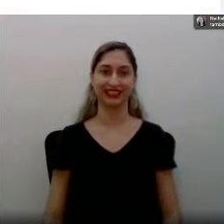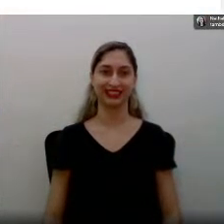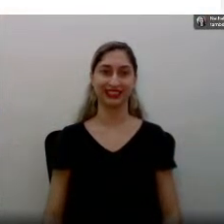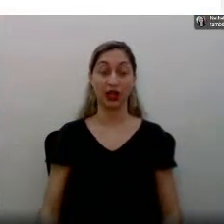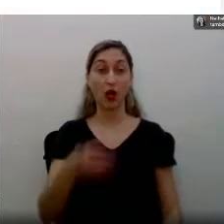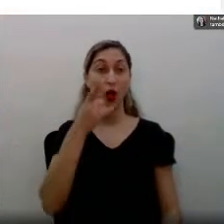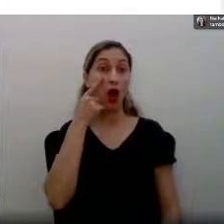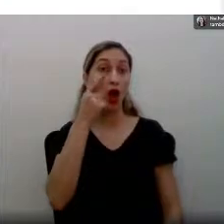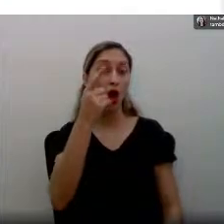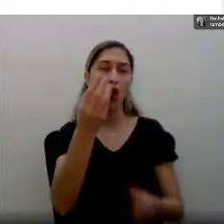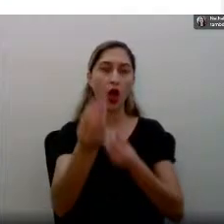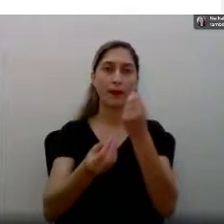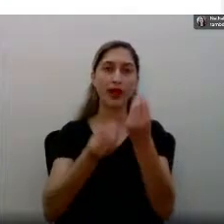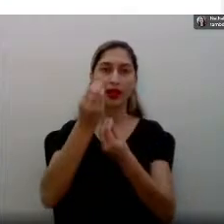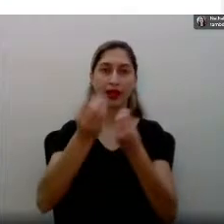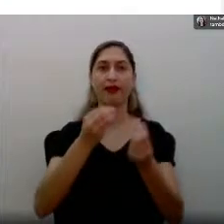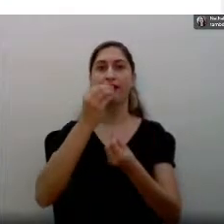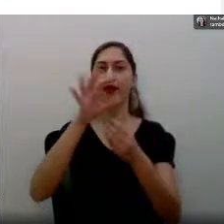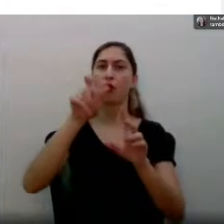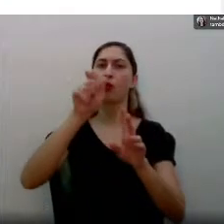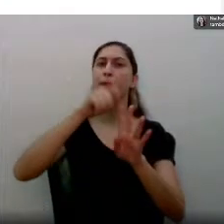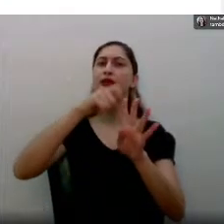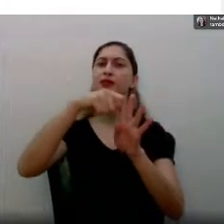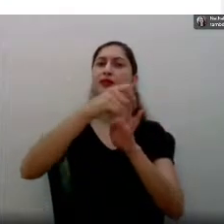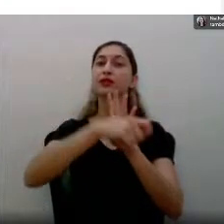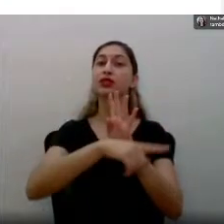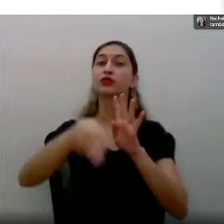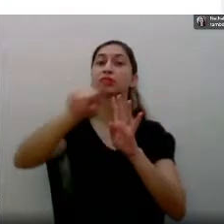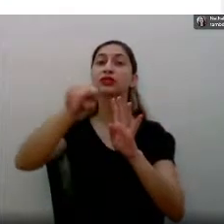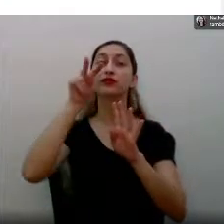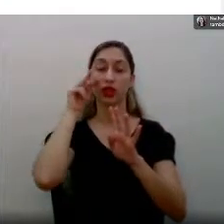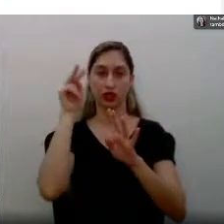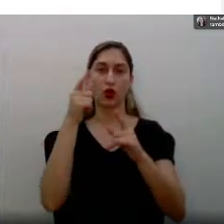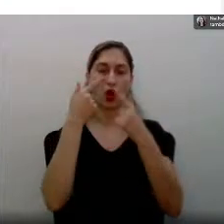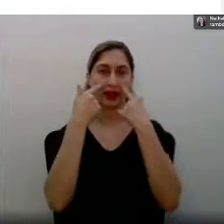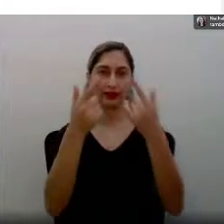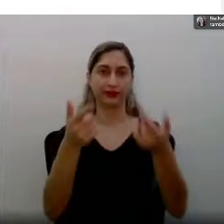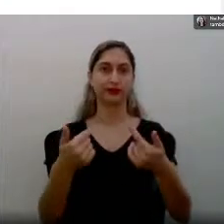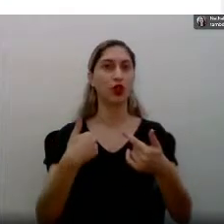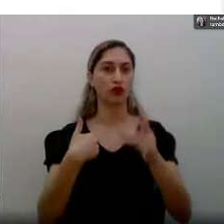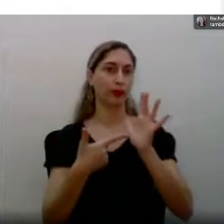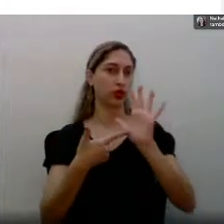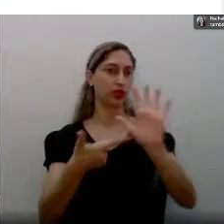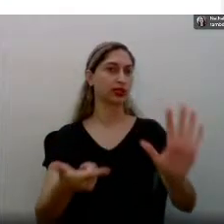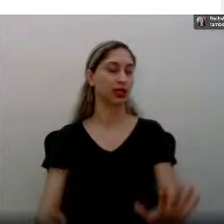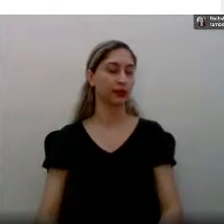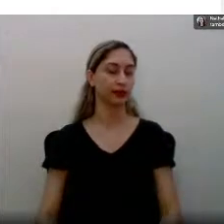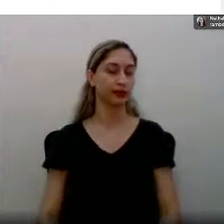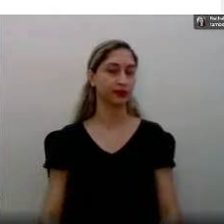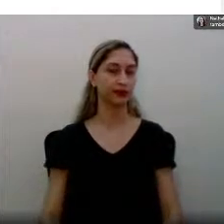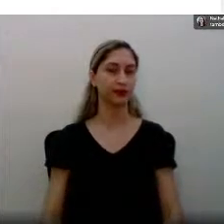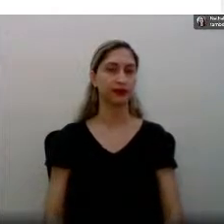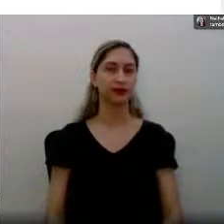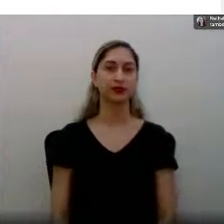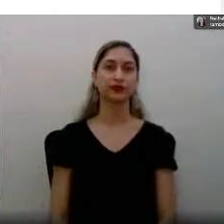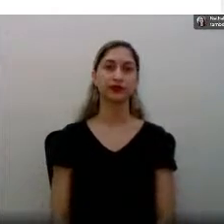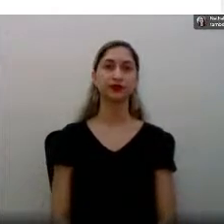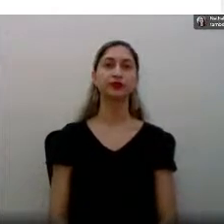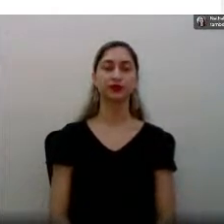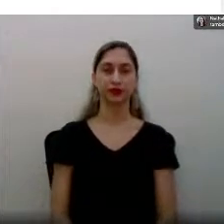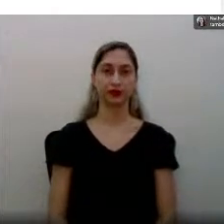no nosso site aqui para quem quiser olha no explore www.ufmg.br espaço conhecimento